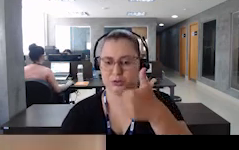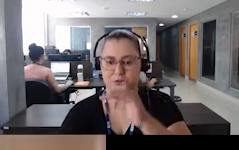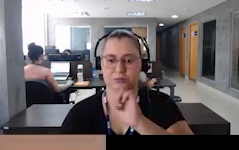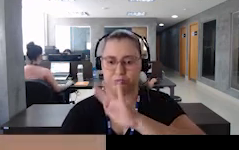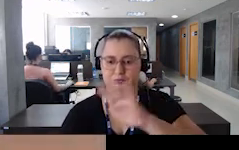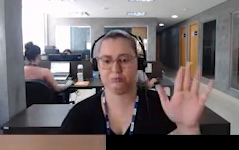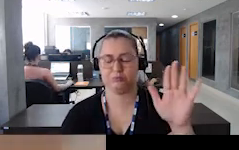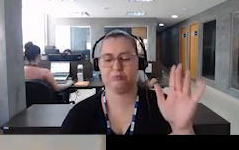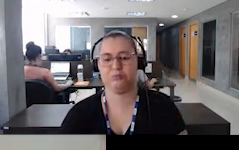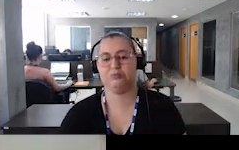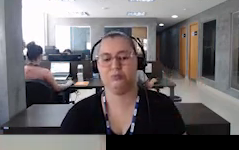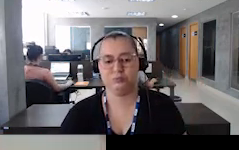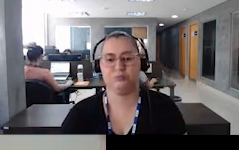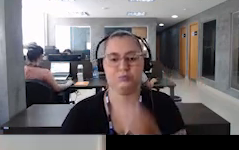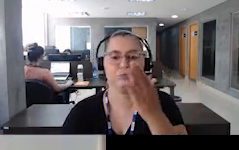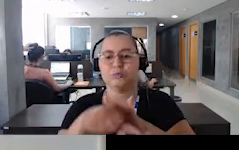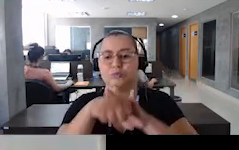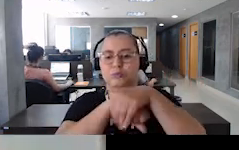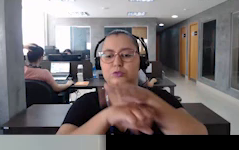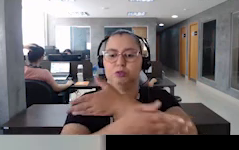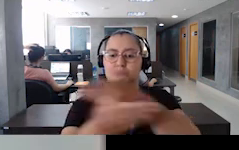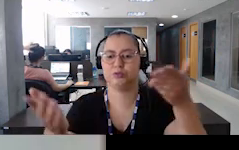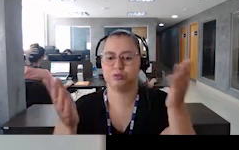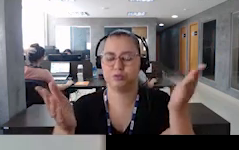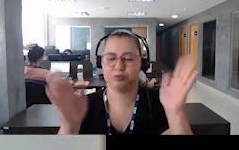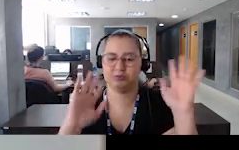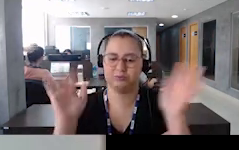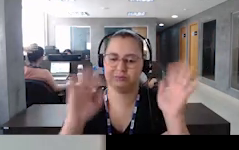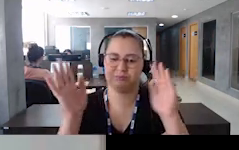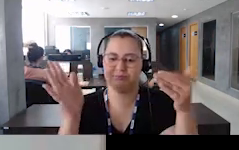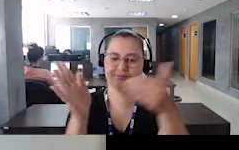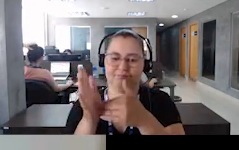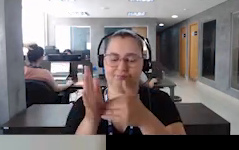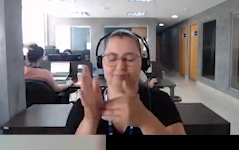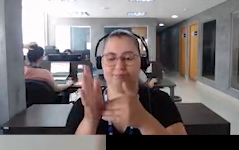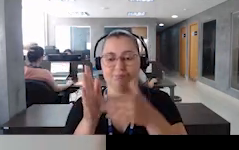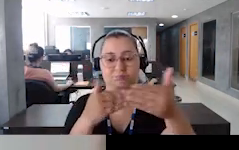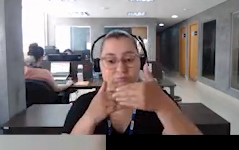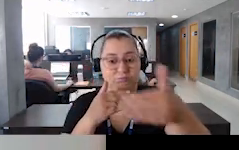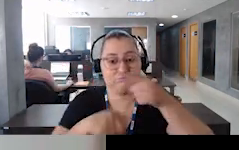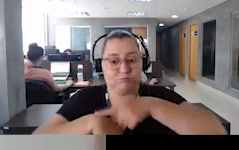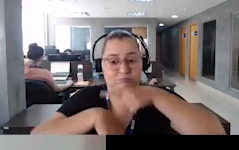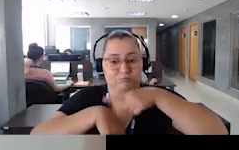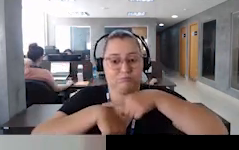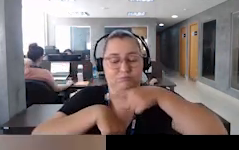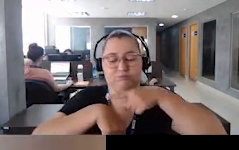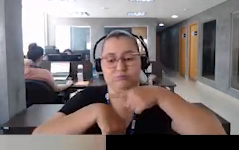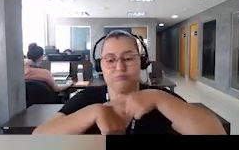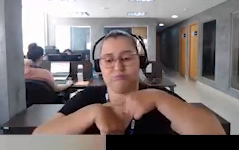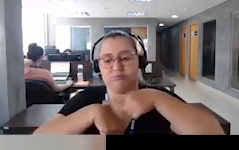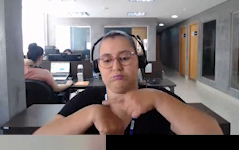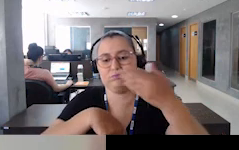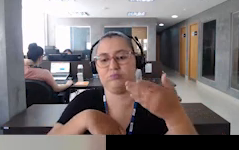Beleza. Fechou, pessoal. Boa noite aí para vocês. Até a próxima web, né? Caso não dê tempo aí, né, da